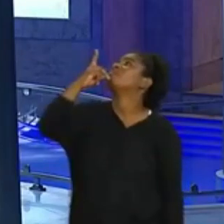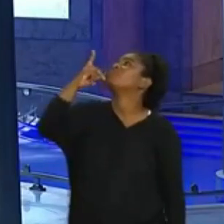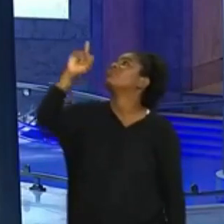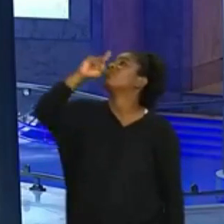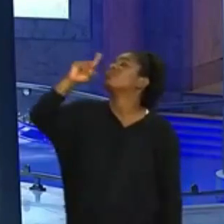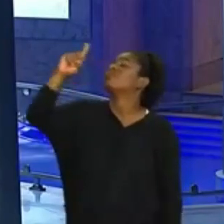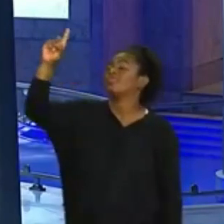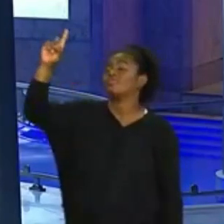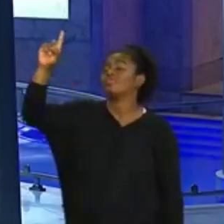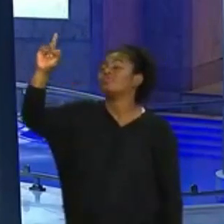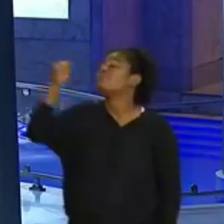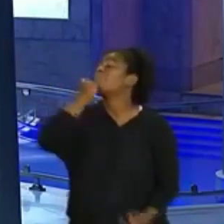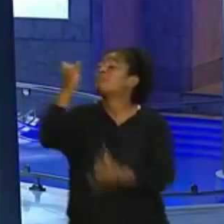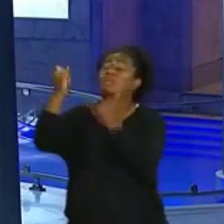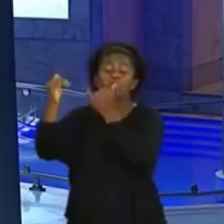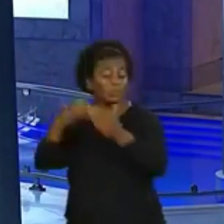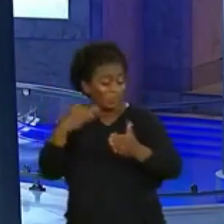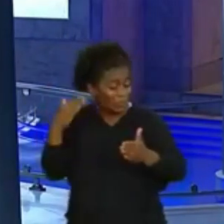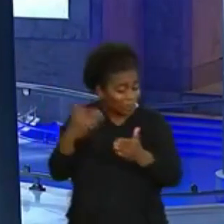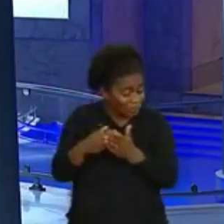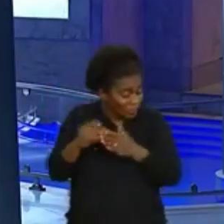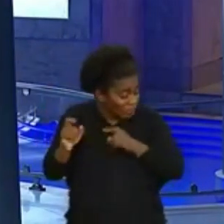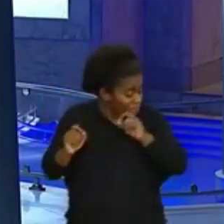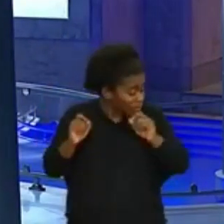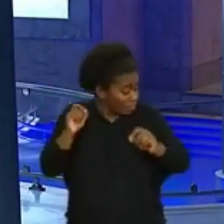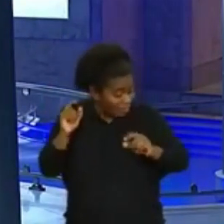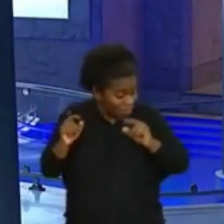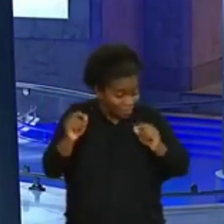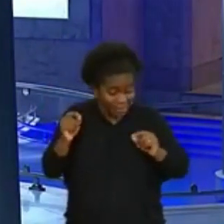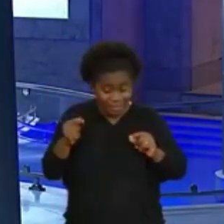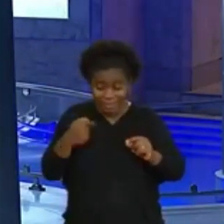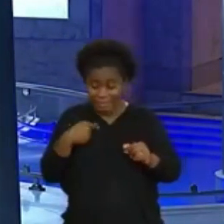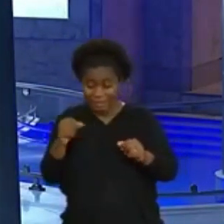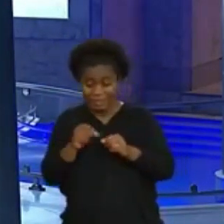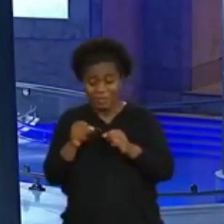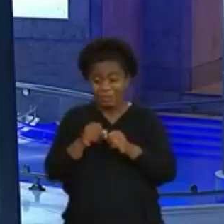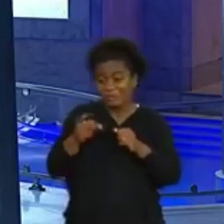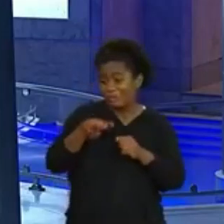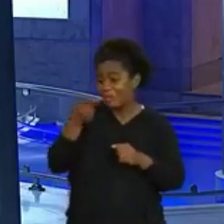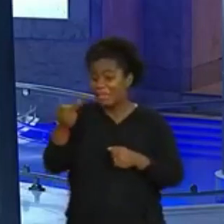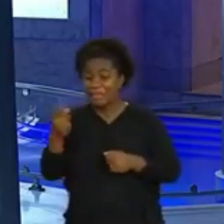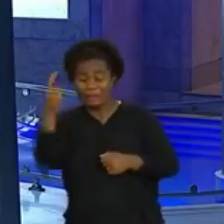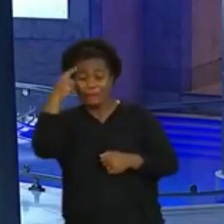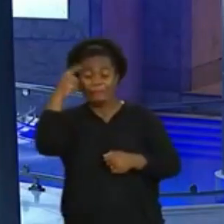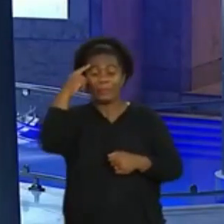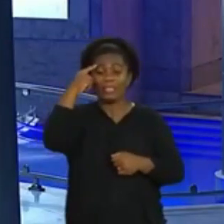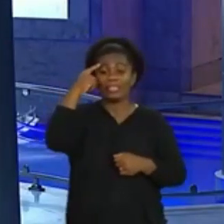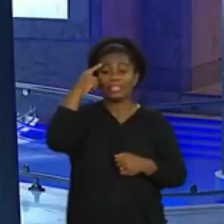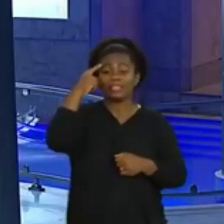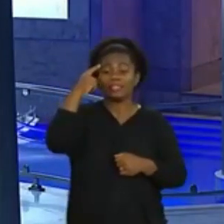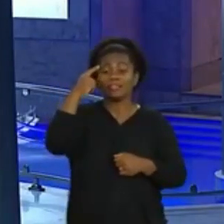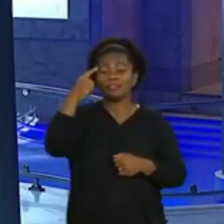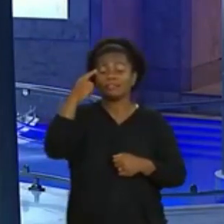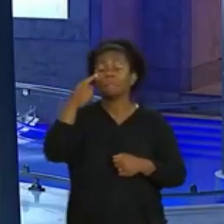Perdoe tudo aquilo que eu fiz, falei, pensei, que não te agradou.